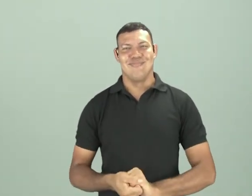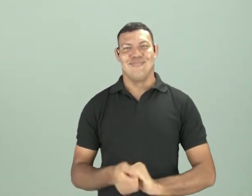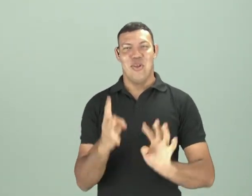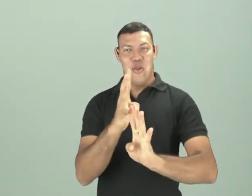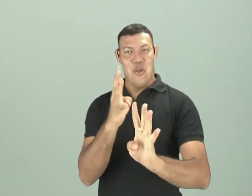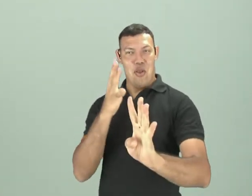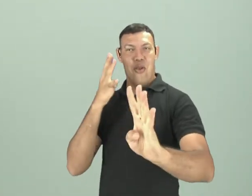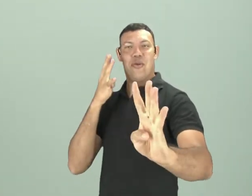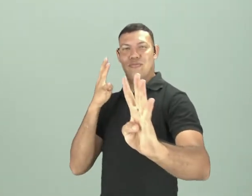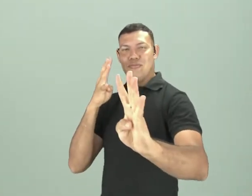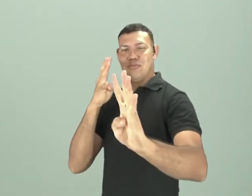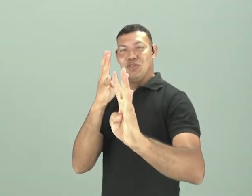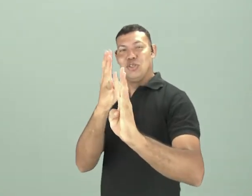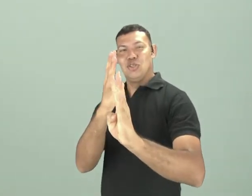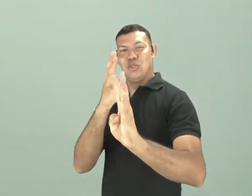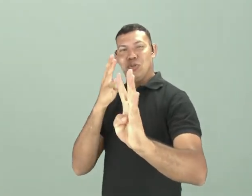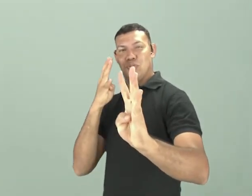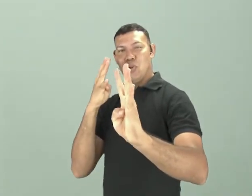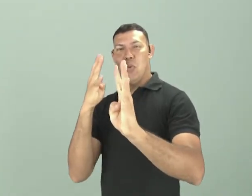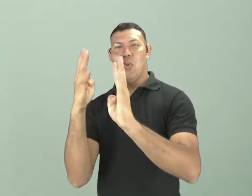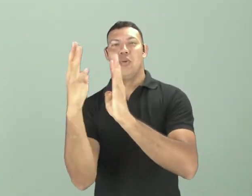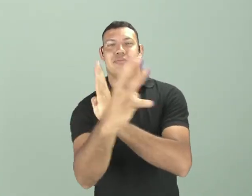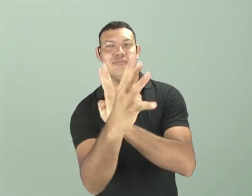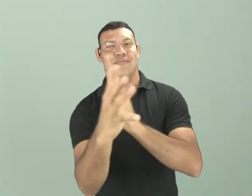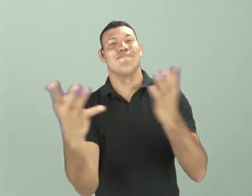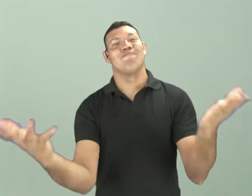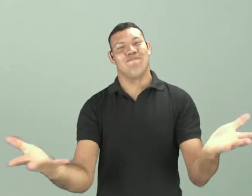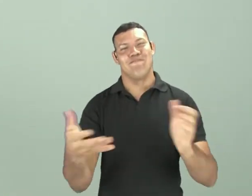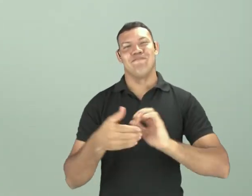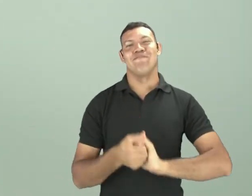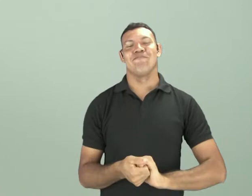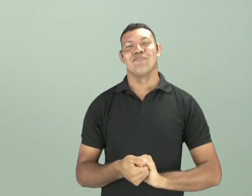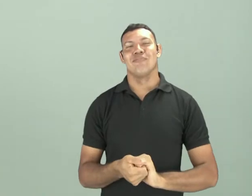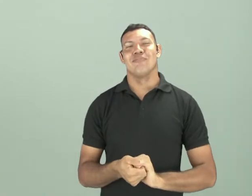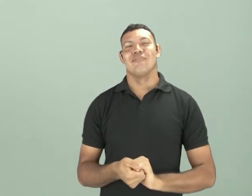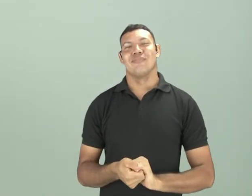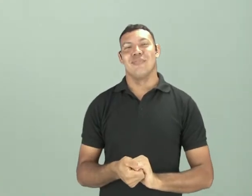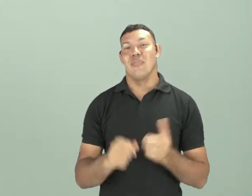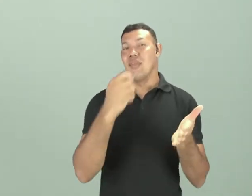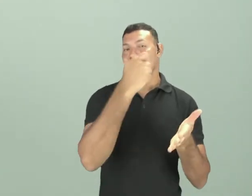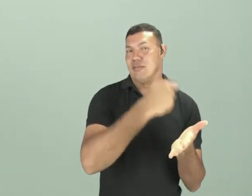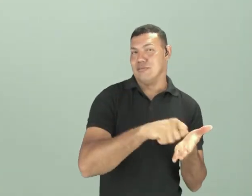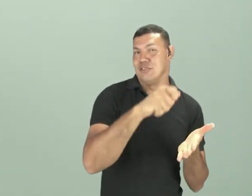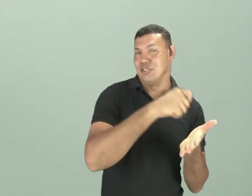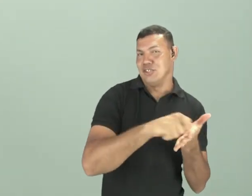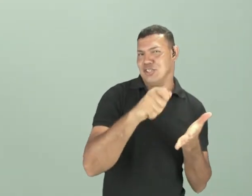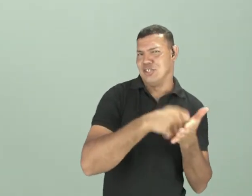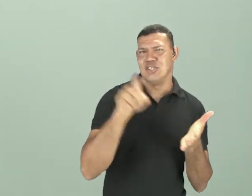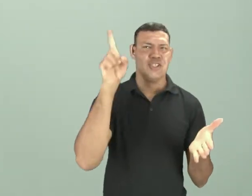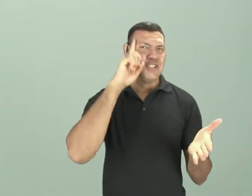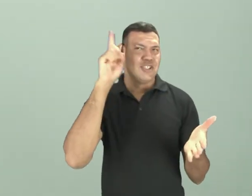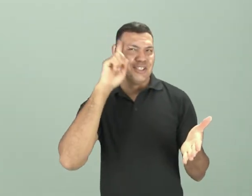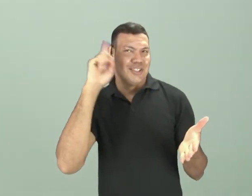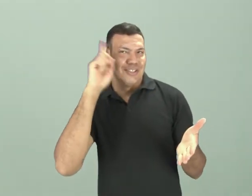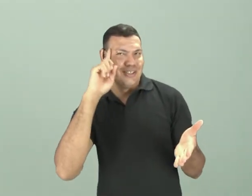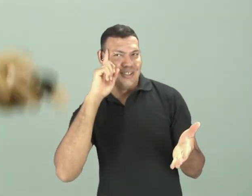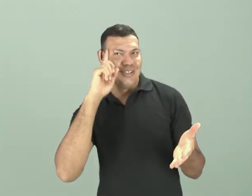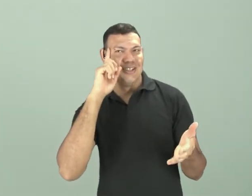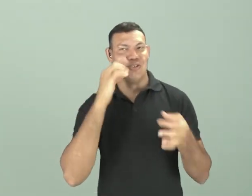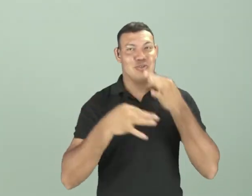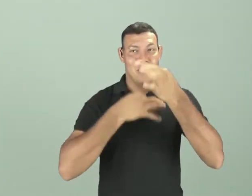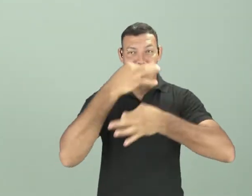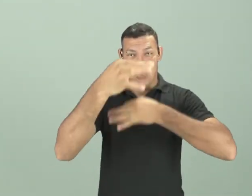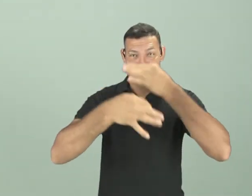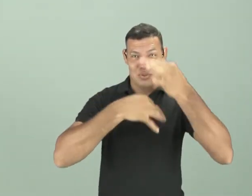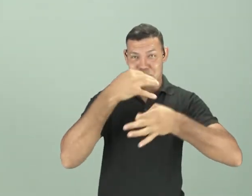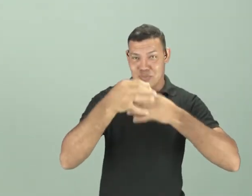furou a fila, não é verdade? Eu sei, você já fez isso. Então, ó, a autora pegou uma situação do cotidiano, pegou alguns argumentos,